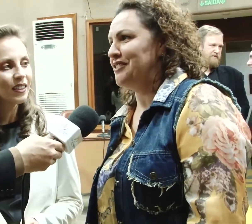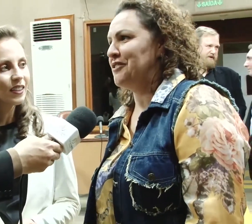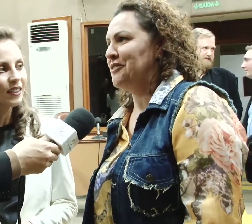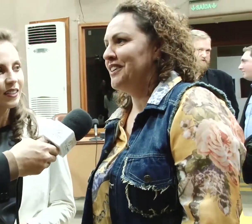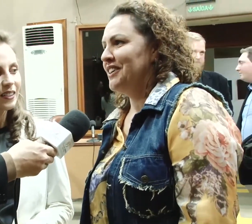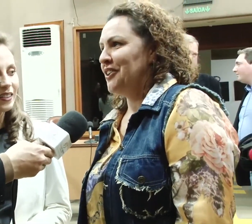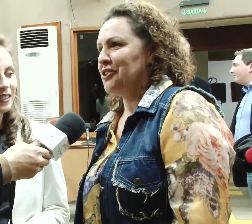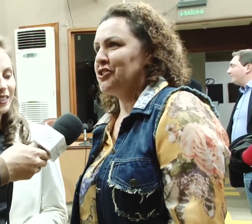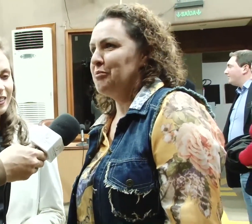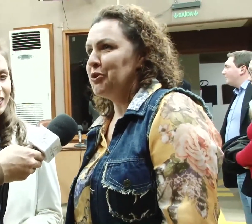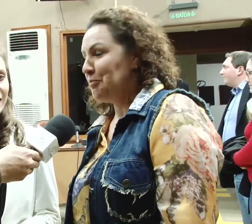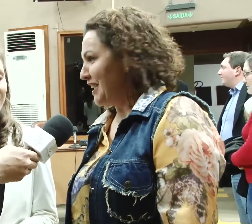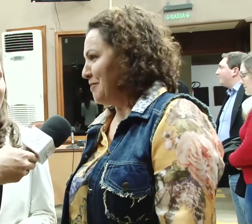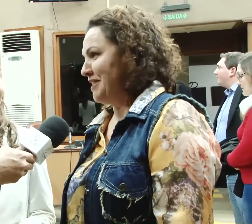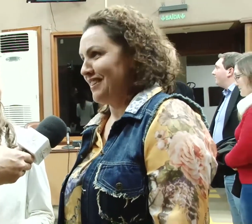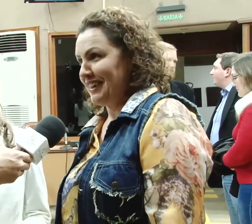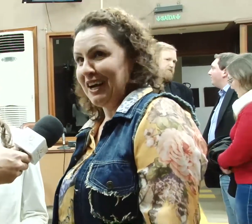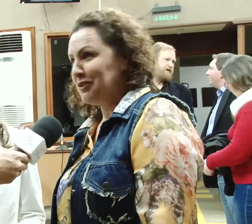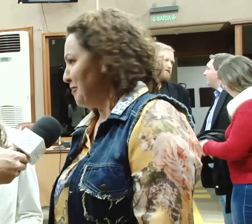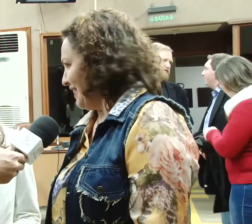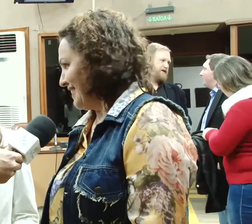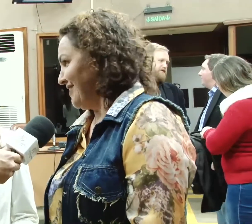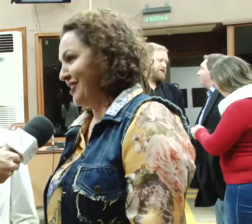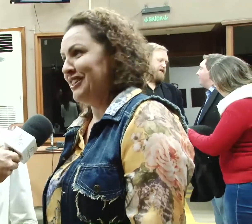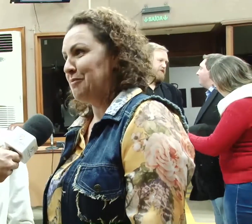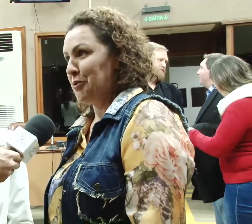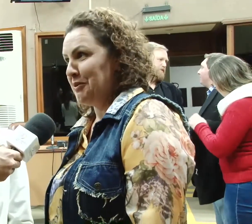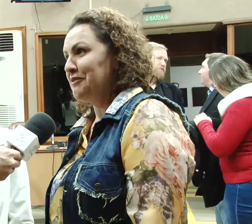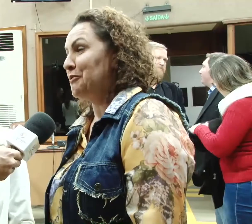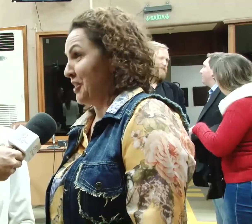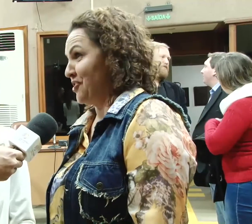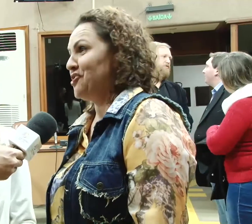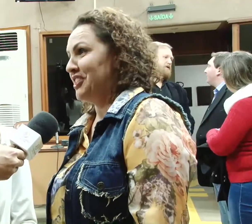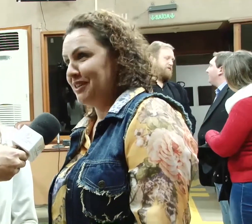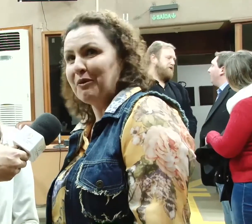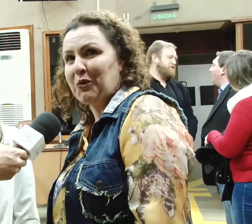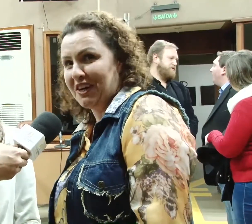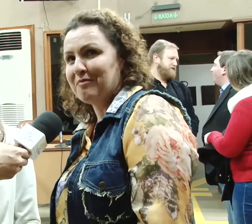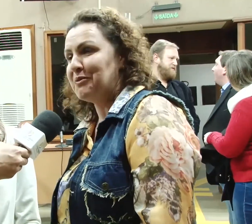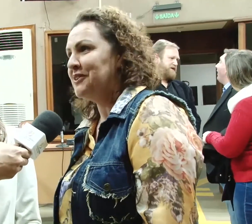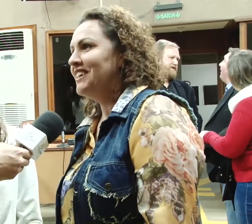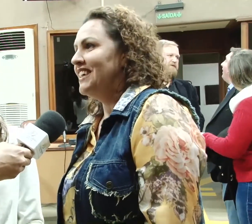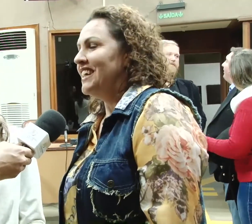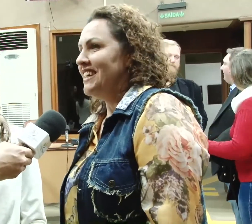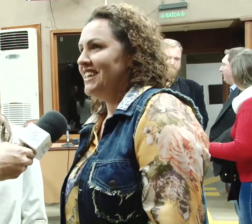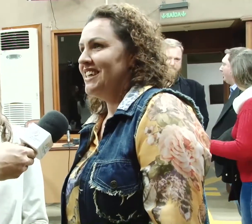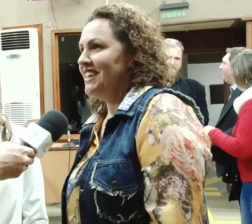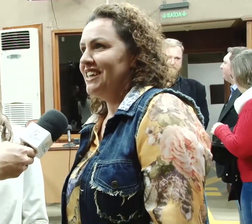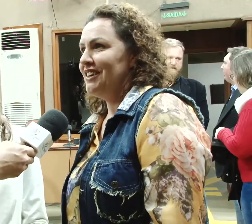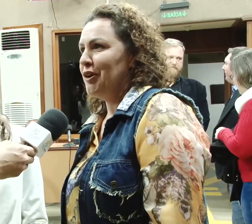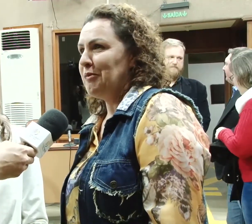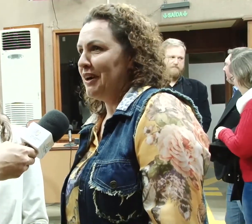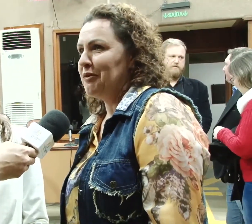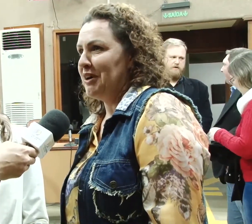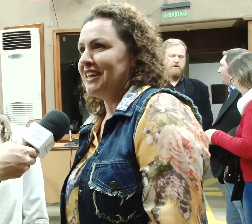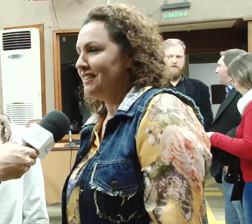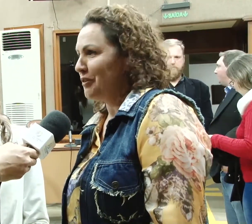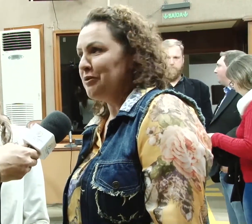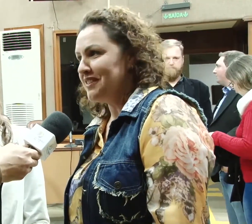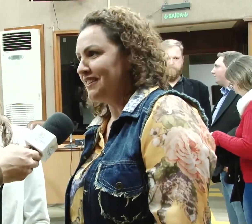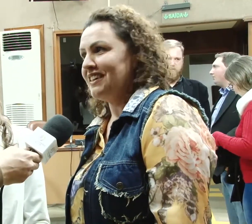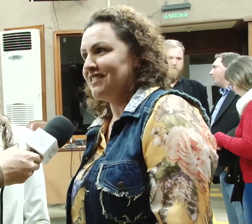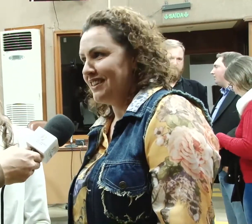inesquecível. Acho que muito bem representado pela Cristiane e por mim, porque a gente ama o campo. E é uma